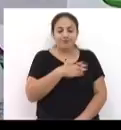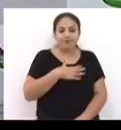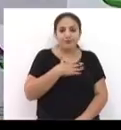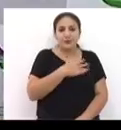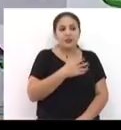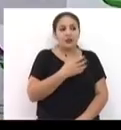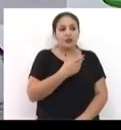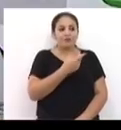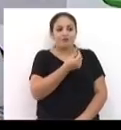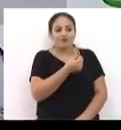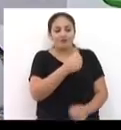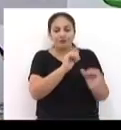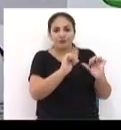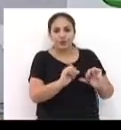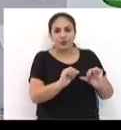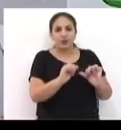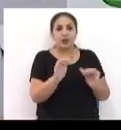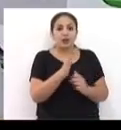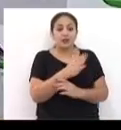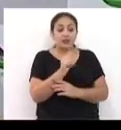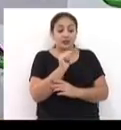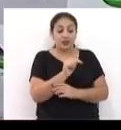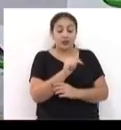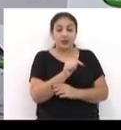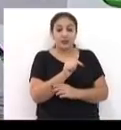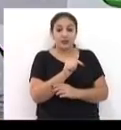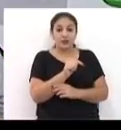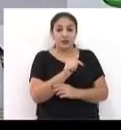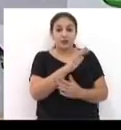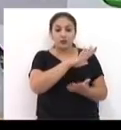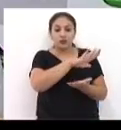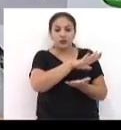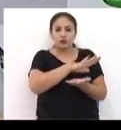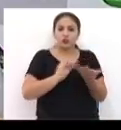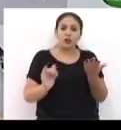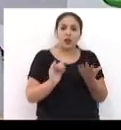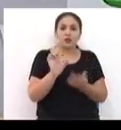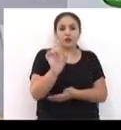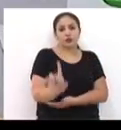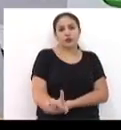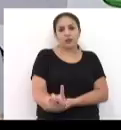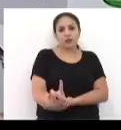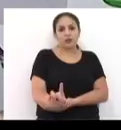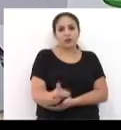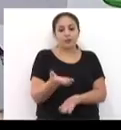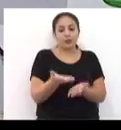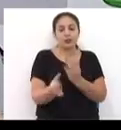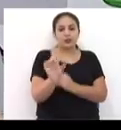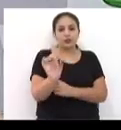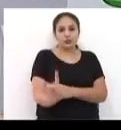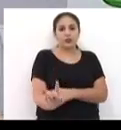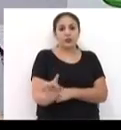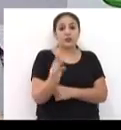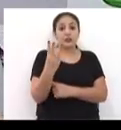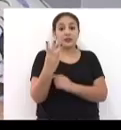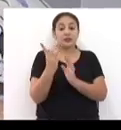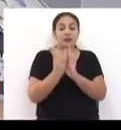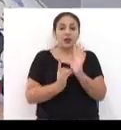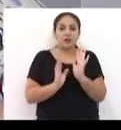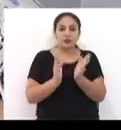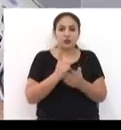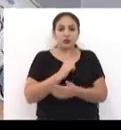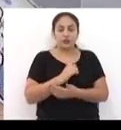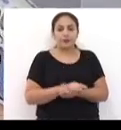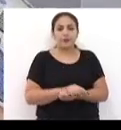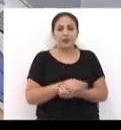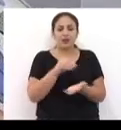deles, vulnerável e foram abruptamente tolhidos desse direito que vinham percebendo há mais de 3 décadas. Essa